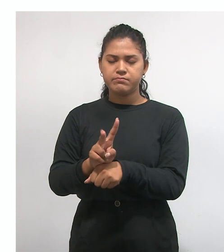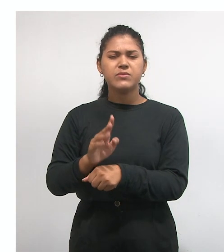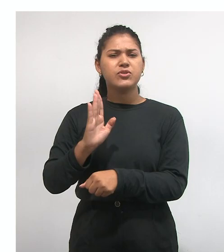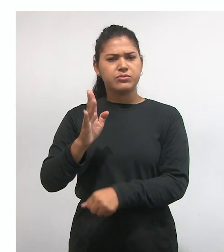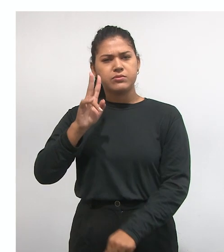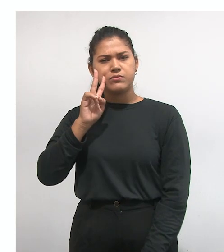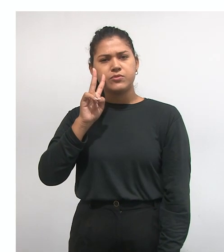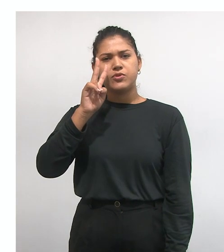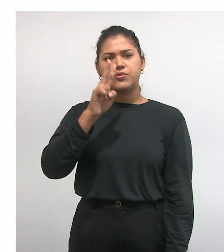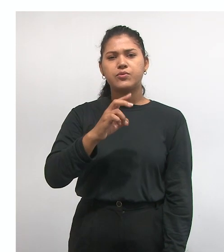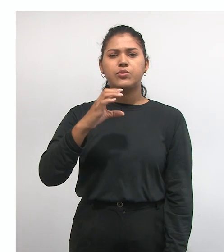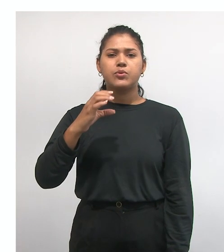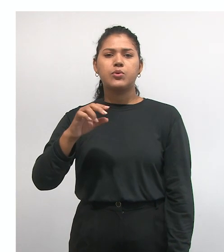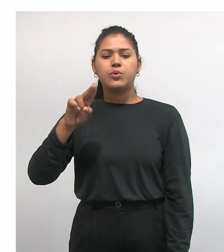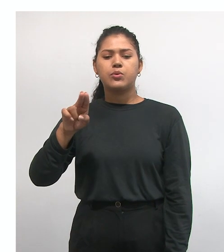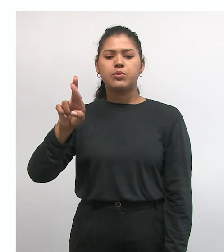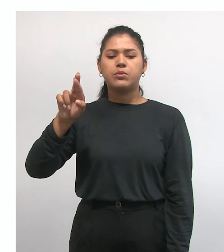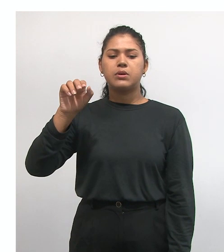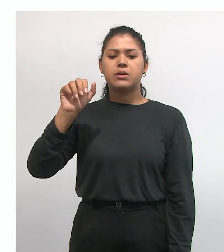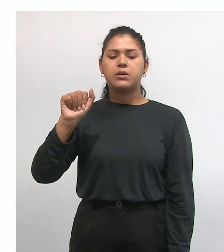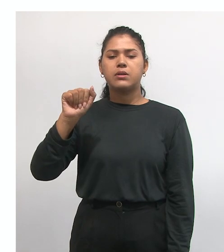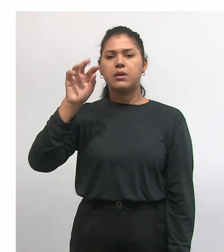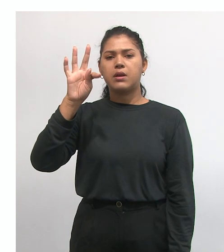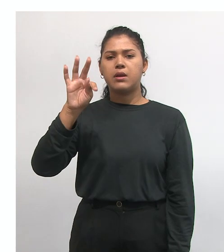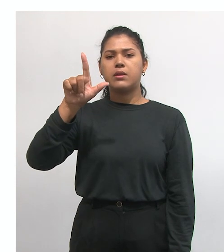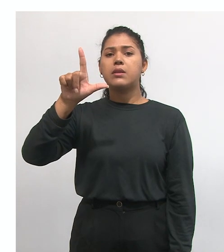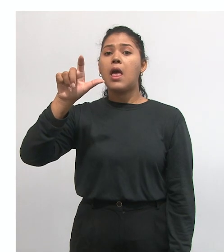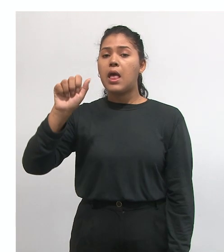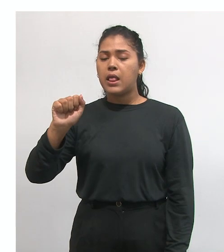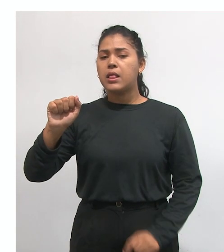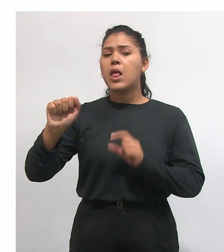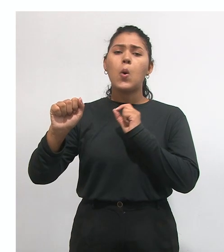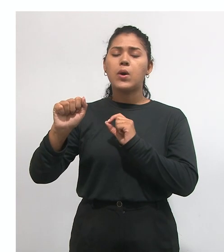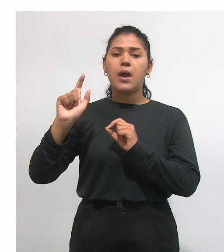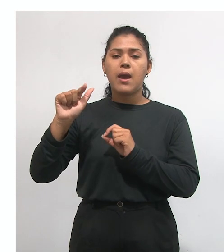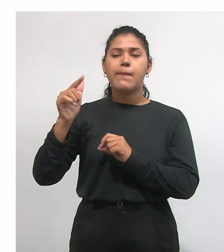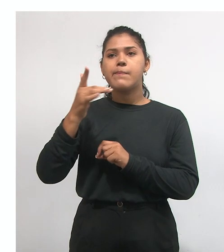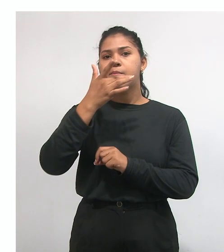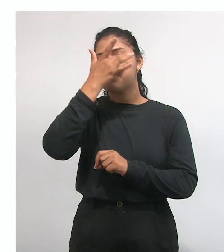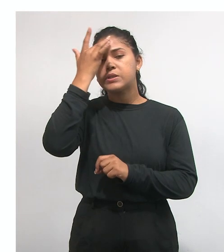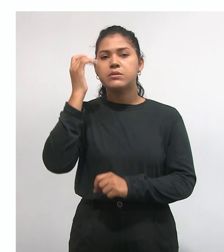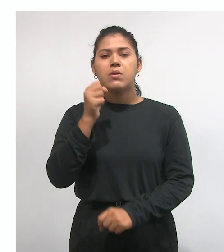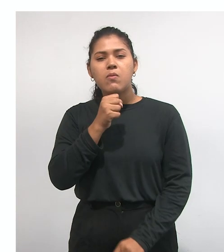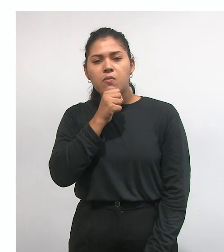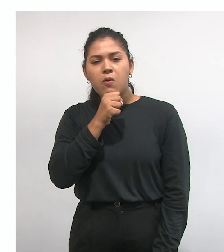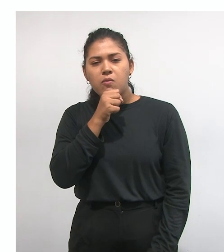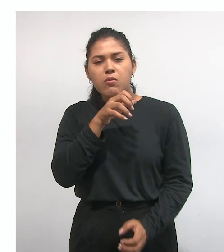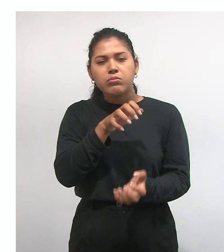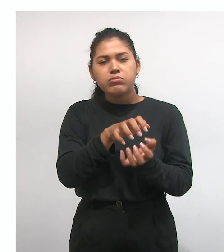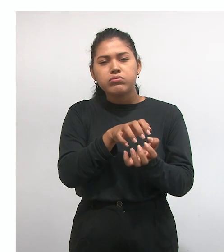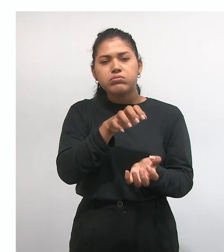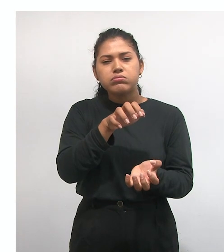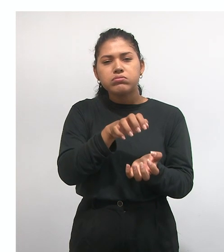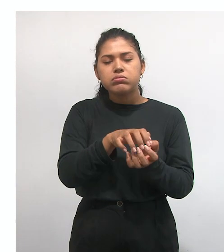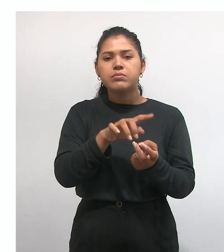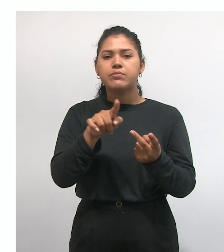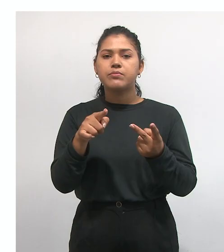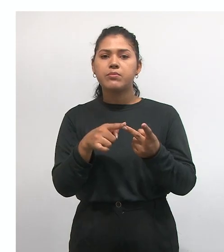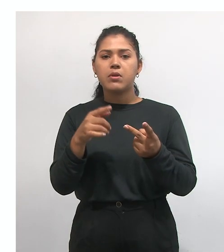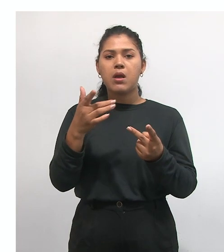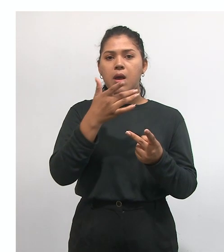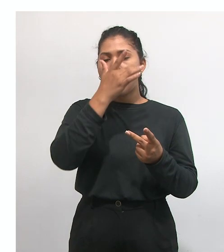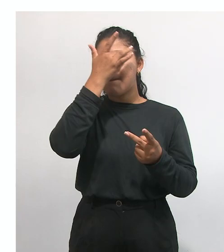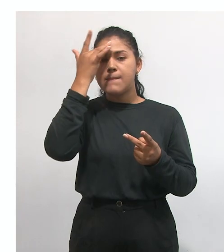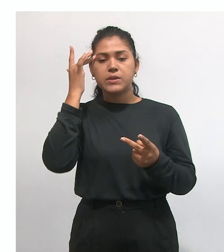vê muito a questão da curatela para pessoas idosas, pessoas deficientes mentais, que são curateladas, pessoas aí que têm,